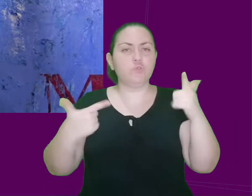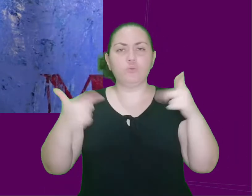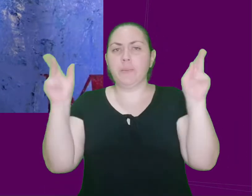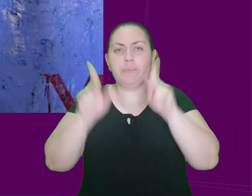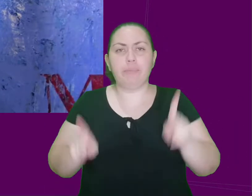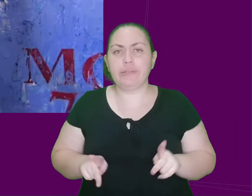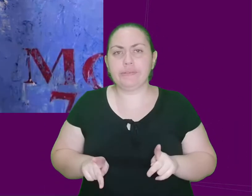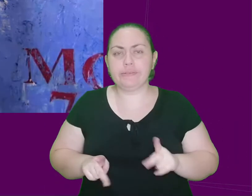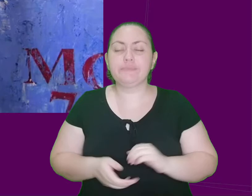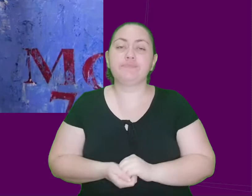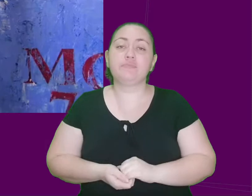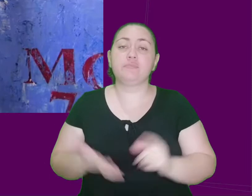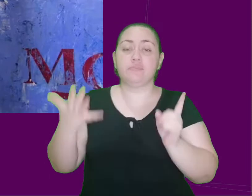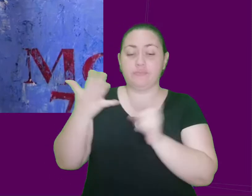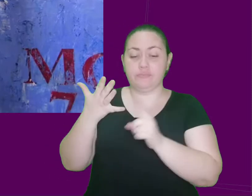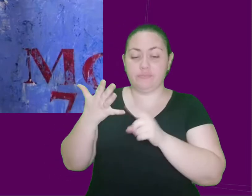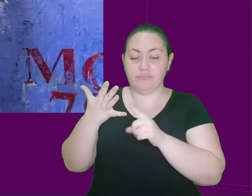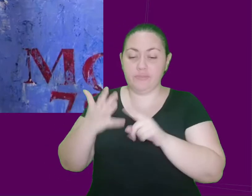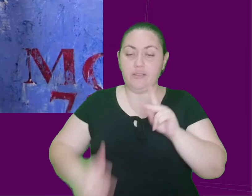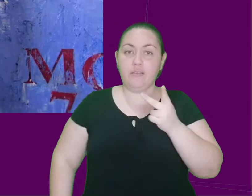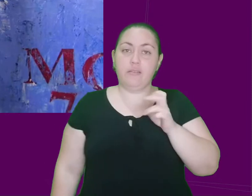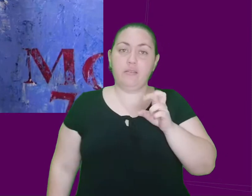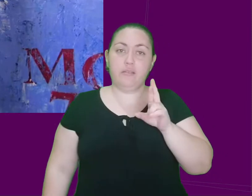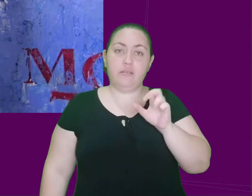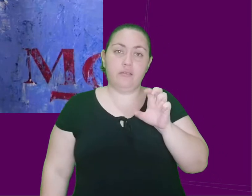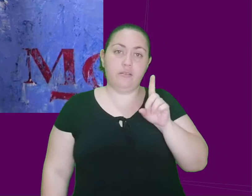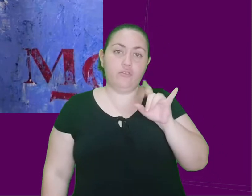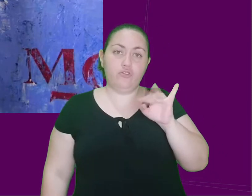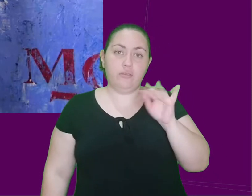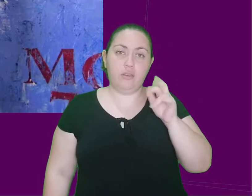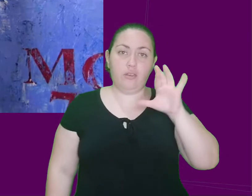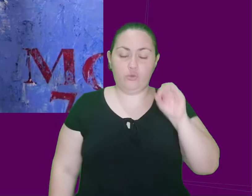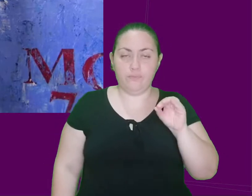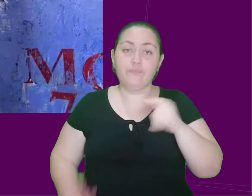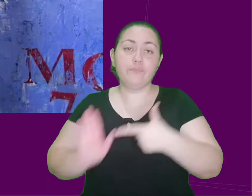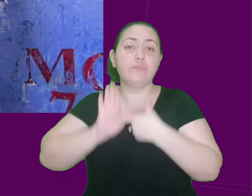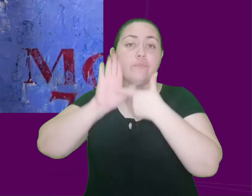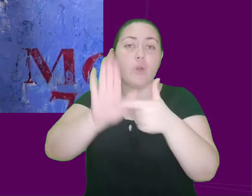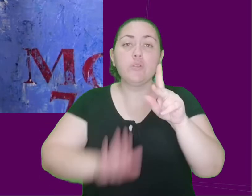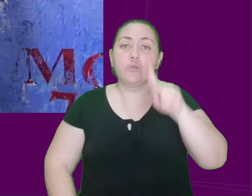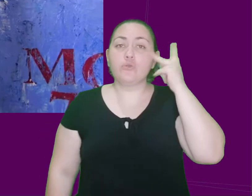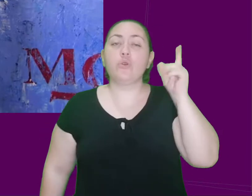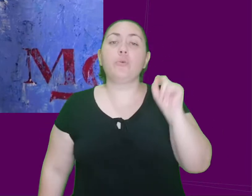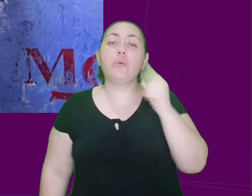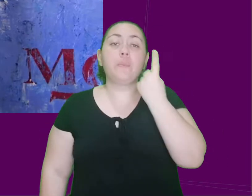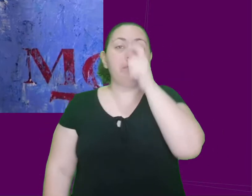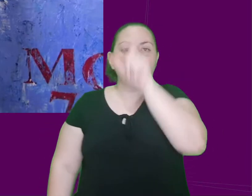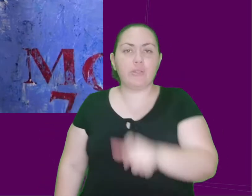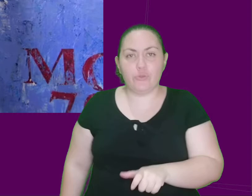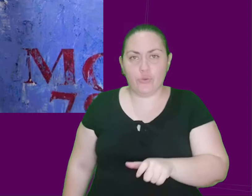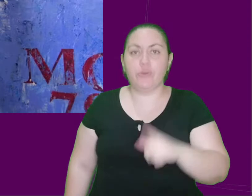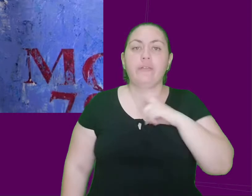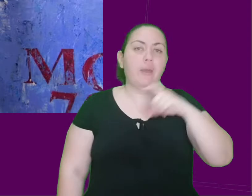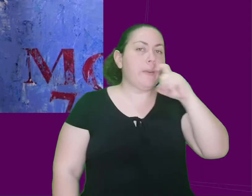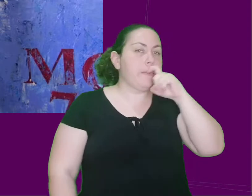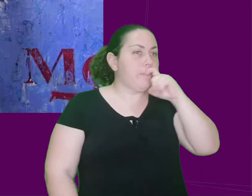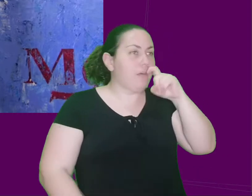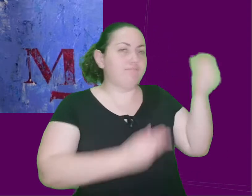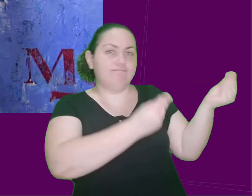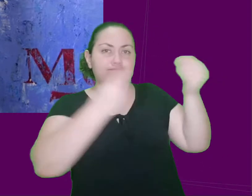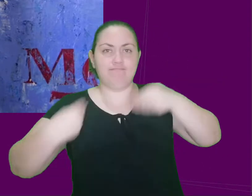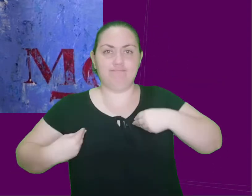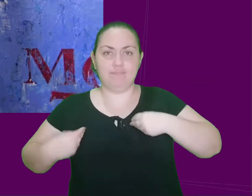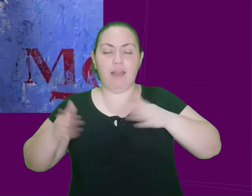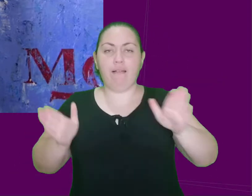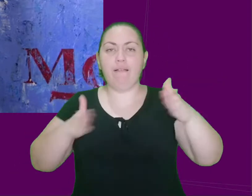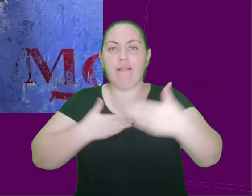ele não vai ter paz. O quinto conto é hereditário. Ele nos apresenta uma história de um indivíduo que herda de seu